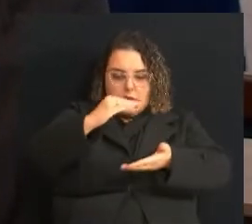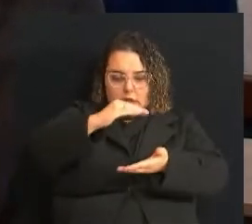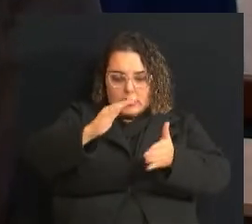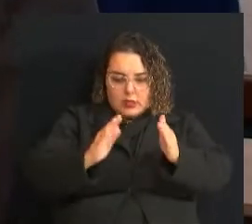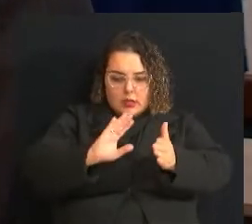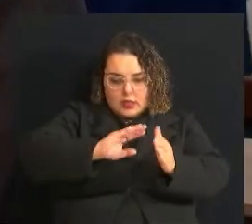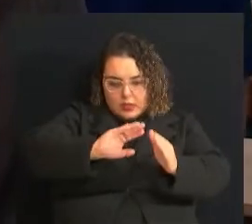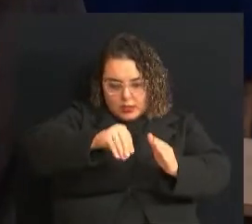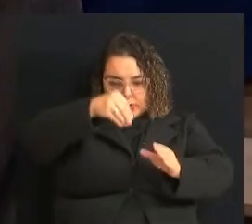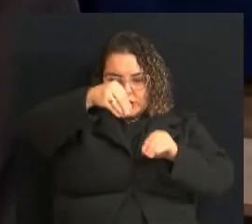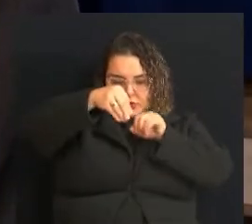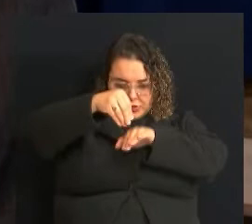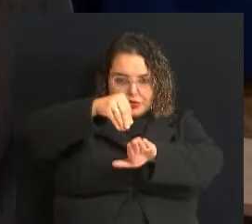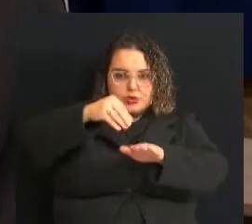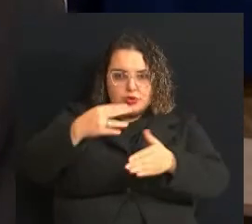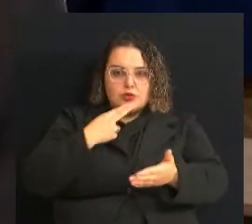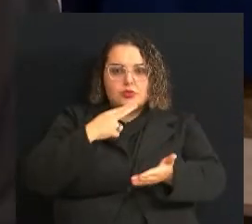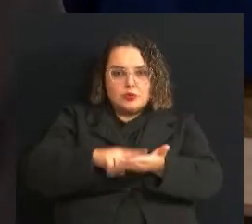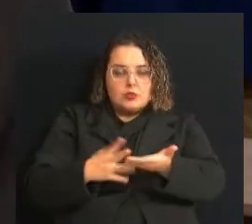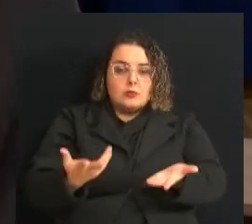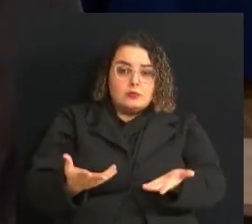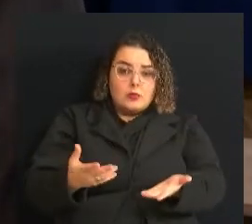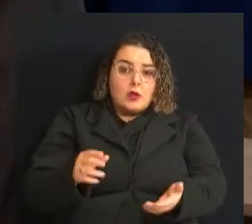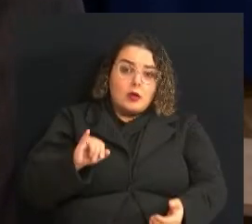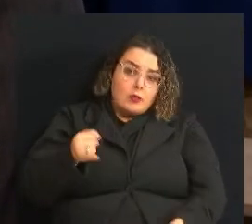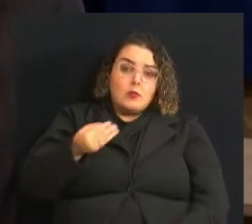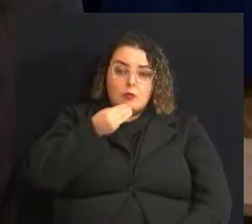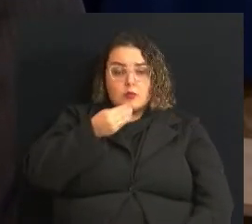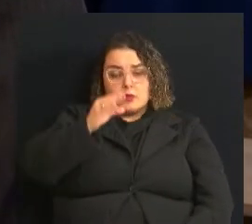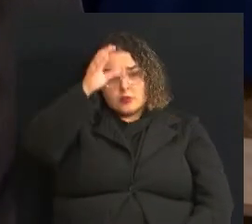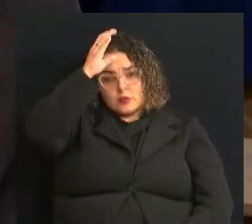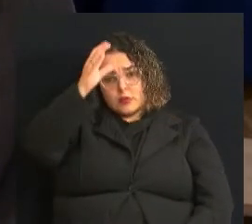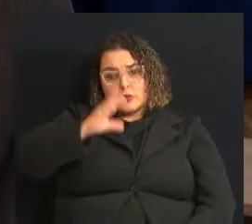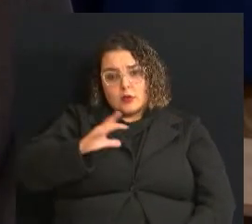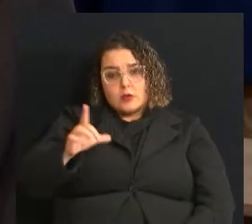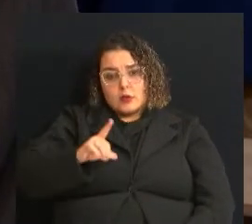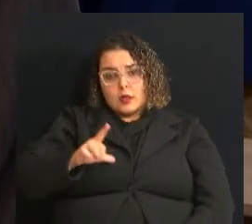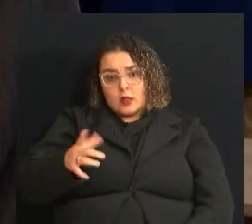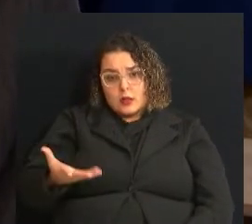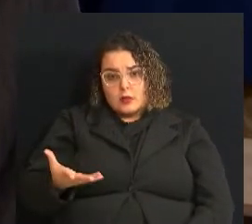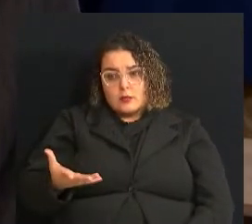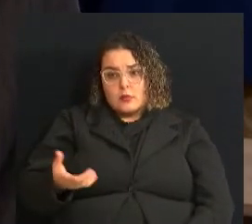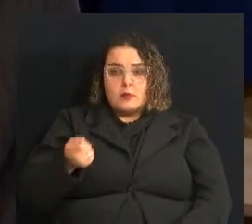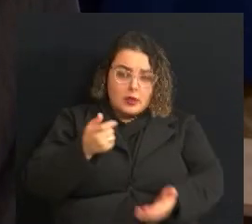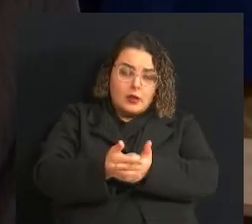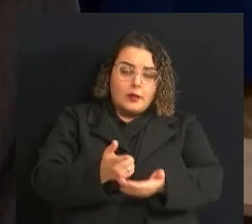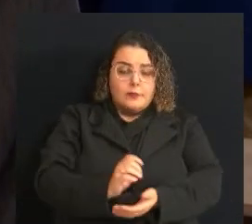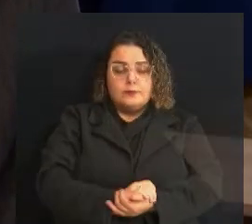acontecer. Então é uma chance que o cidadão tem para colocar a conta em dia, né?